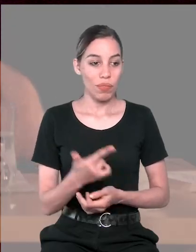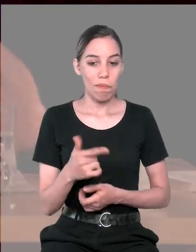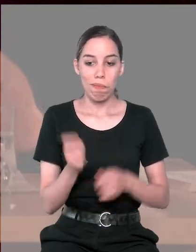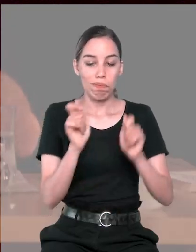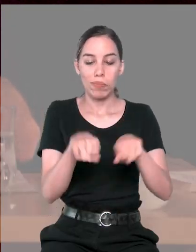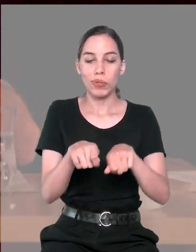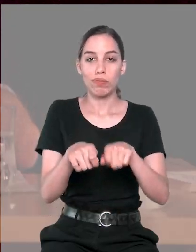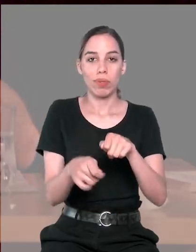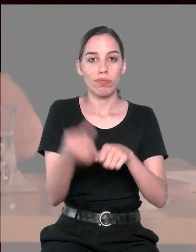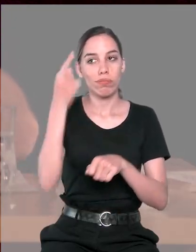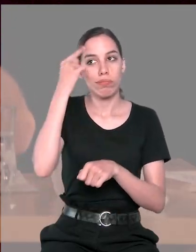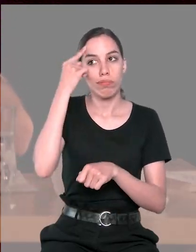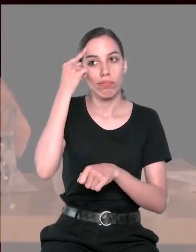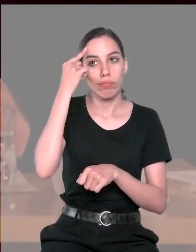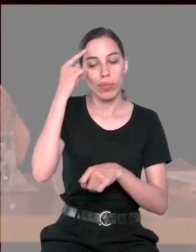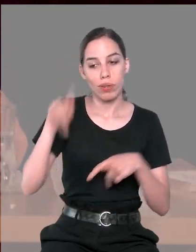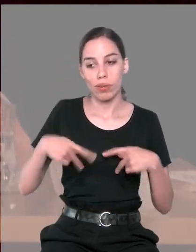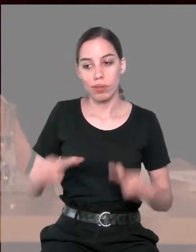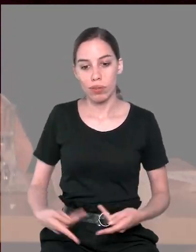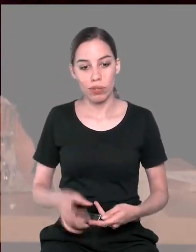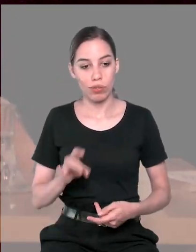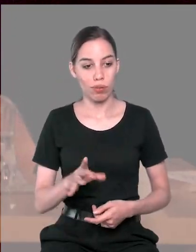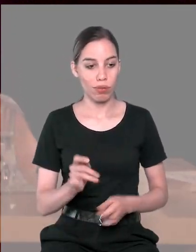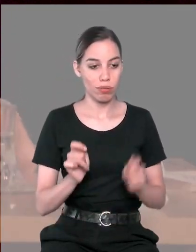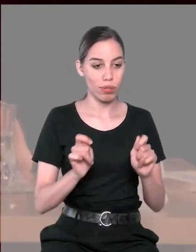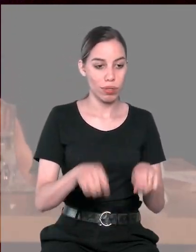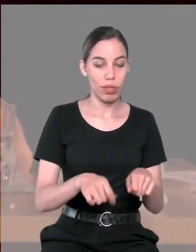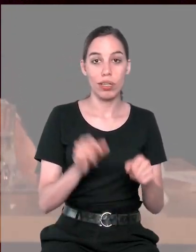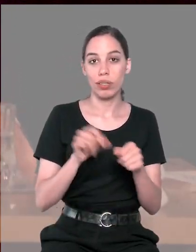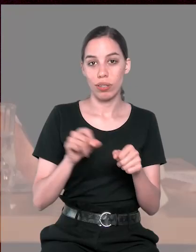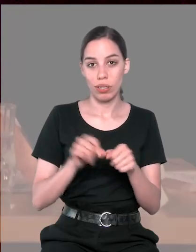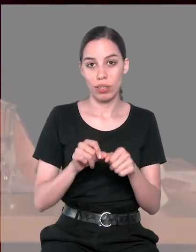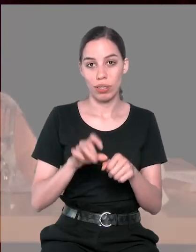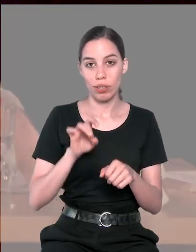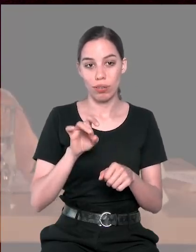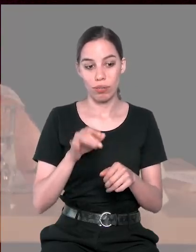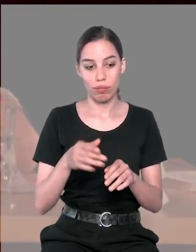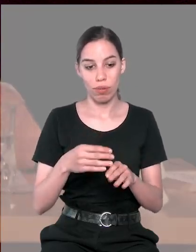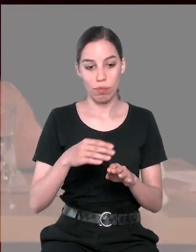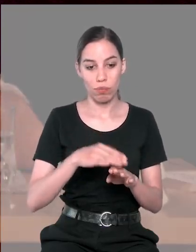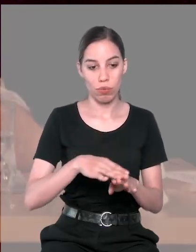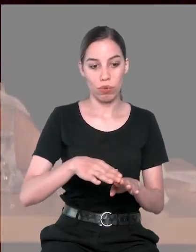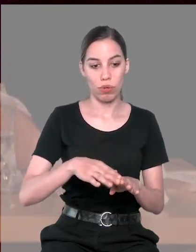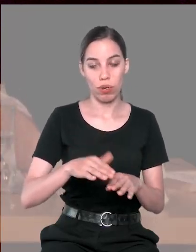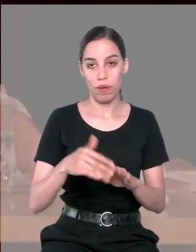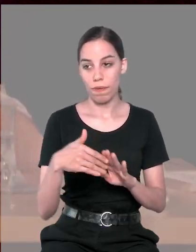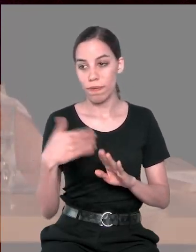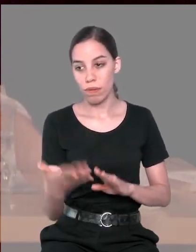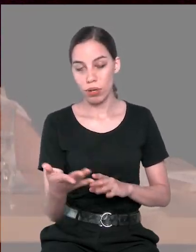Não há possibilidade para se pensar humano fora da dimensão do ato, fora da dimensão do fazer, fora desse campo de